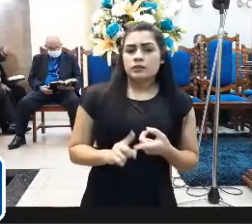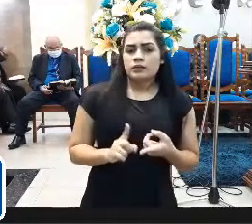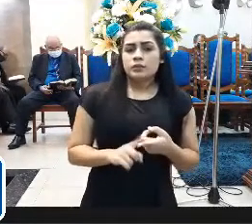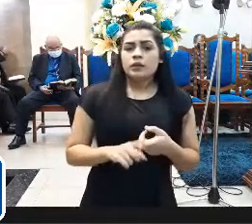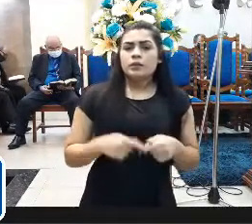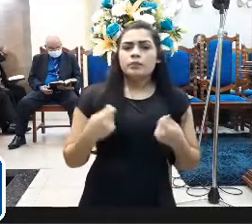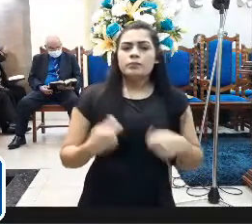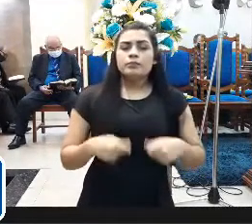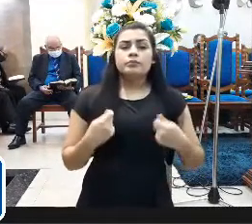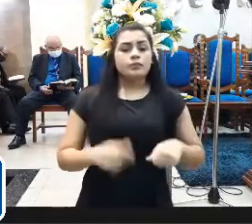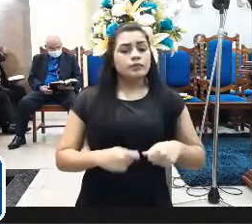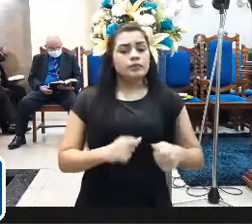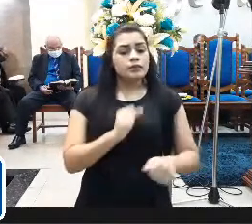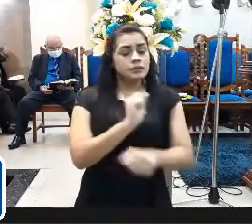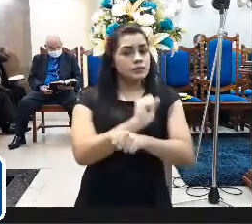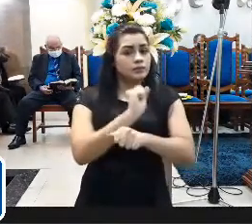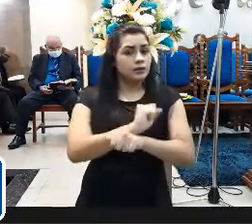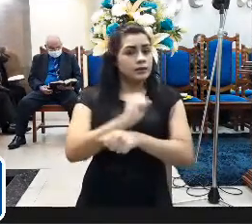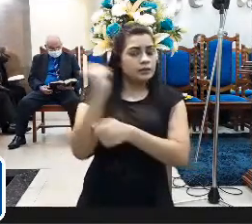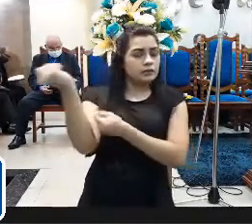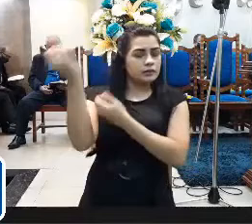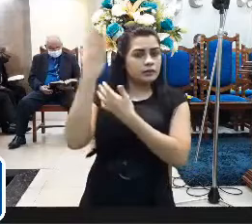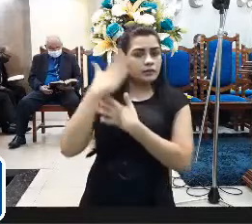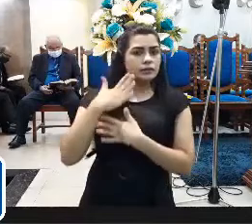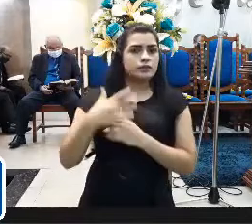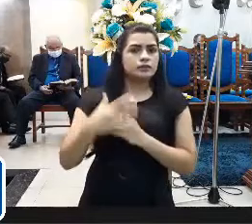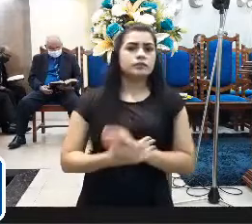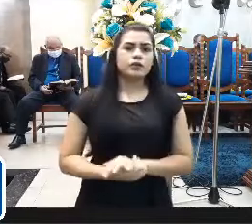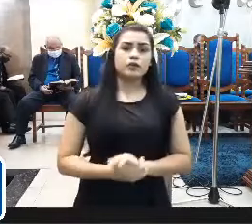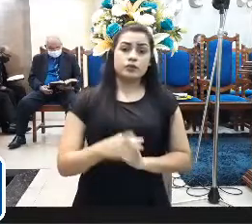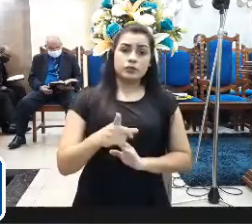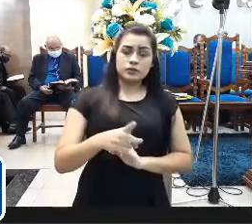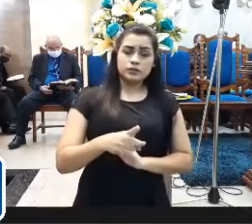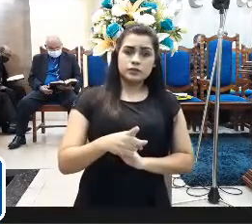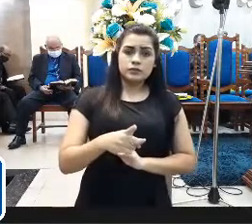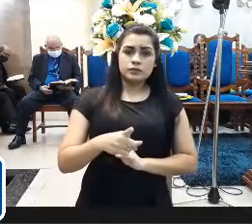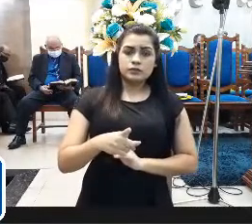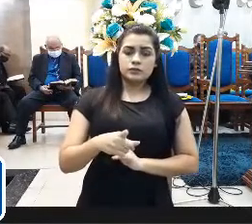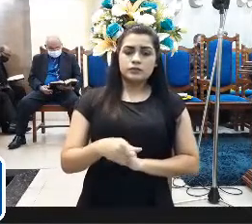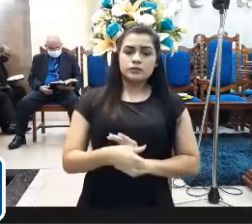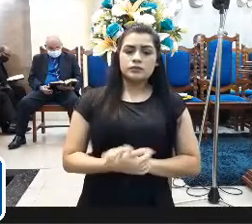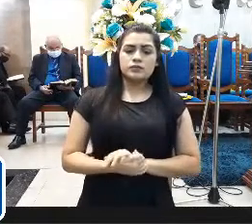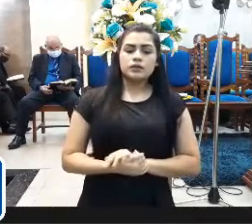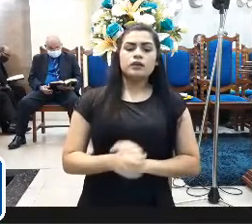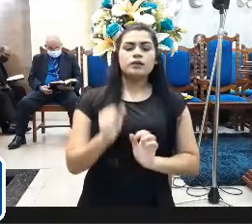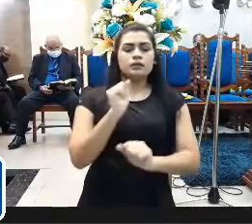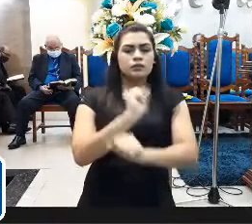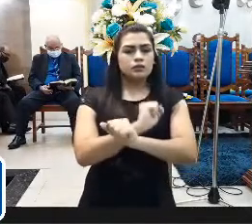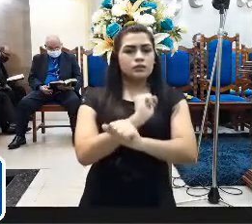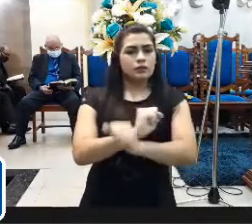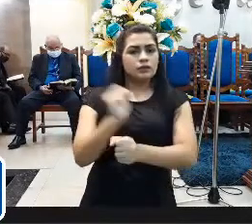Portanto, cingindo os lombos do vosso entendimento, sede sóbrio. E o que mais?